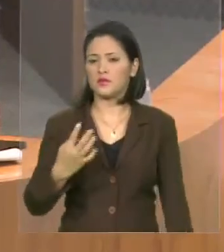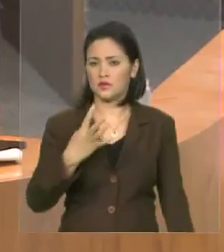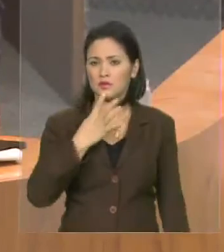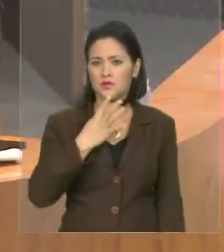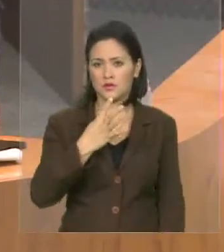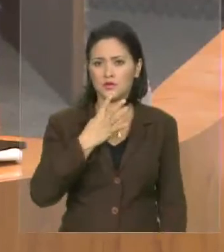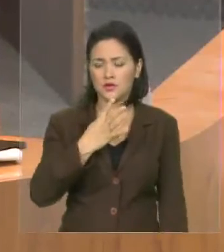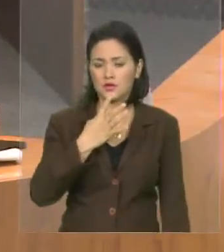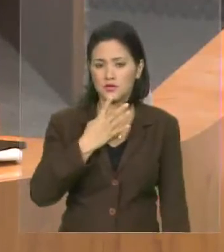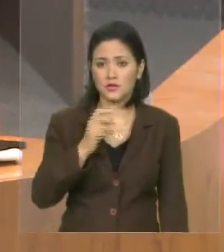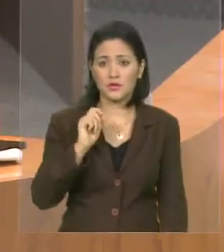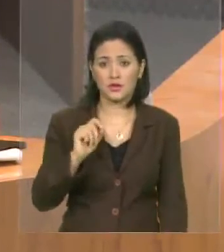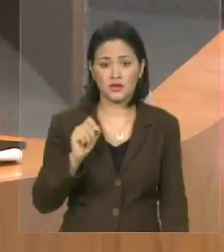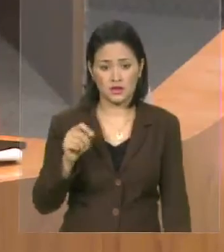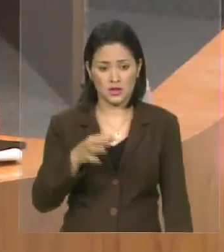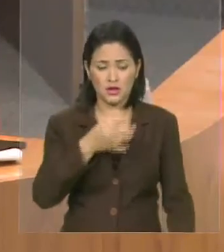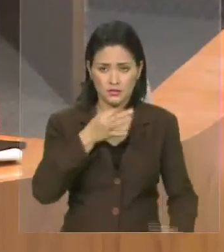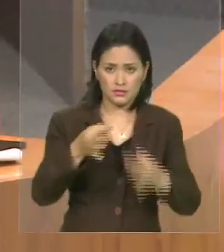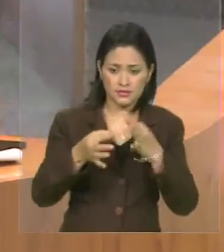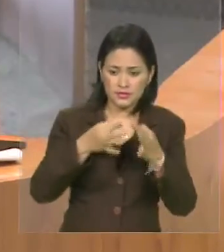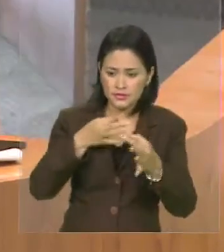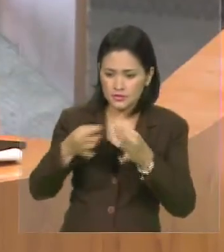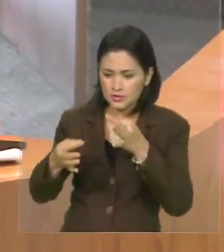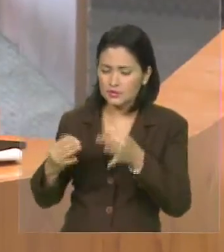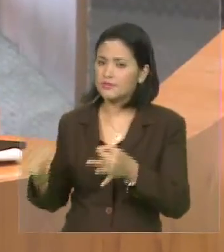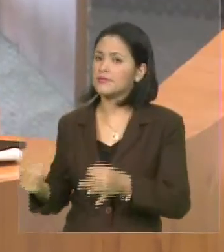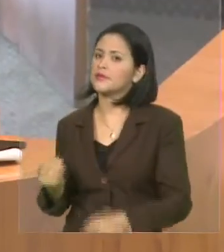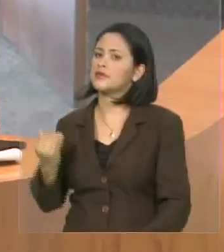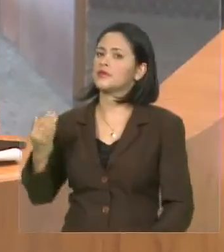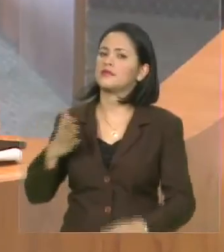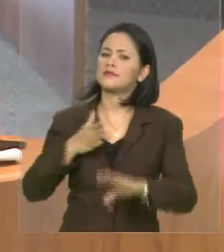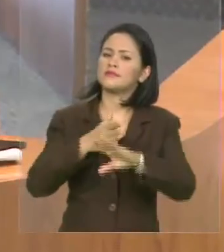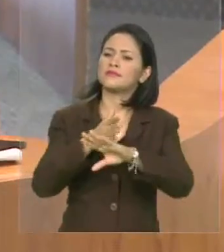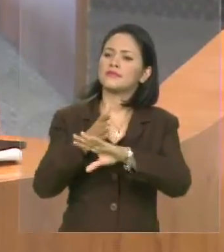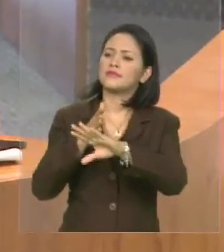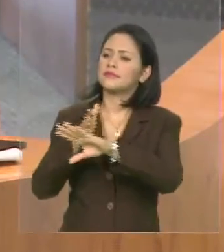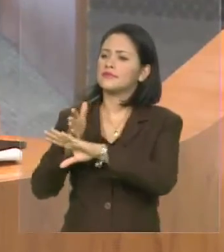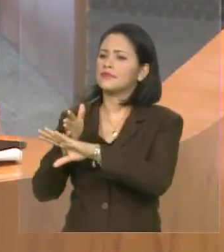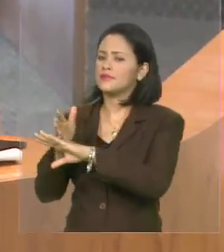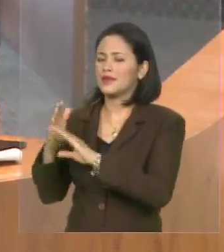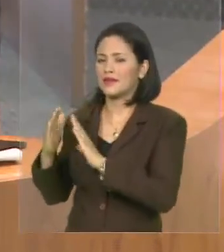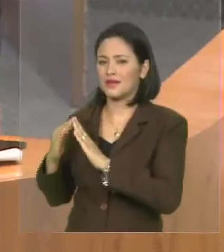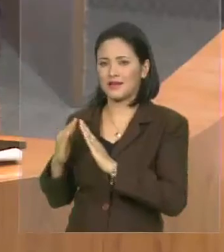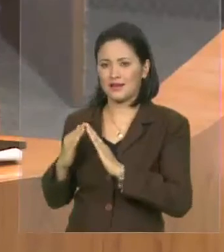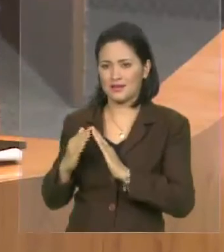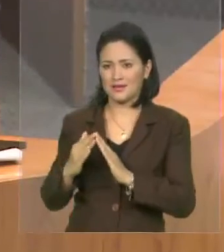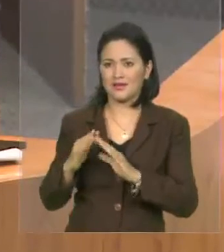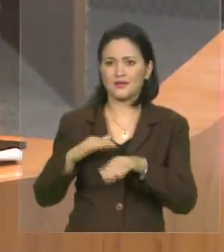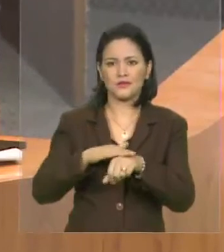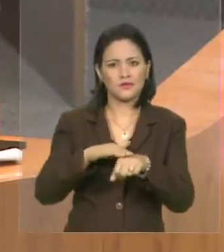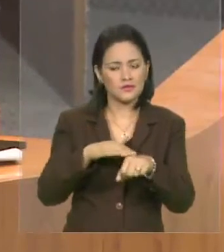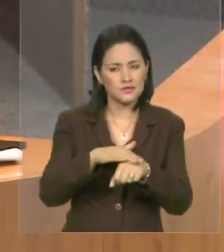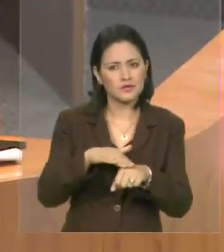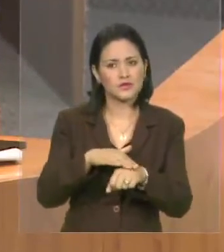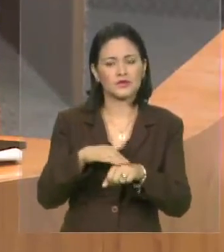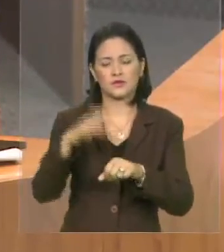de opinião. É a categoria que entra na casa da pessoa, que conversa com as pessoas,